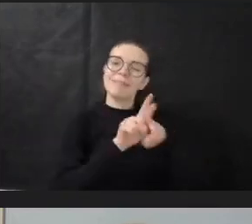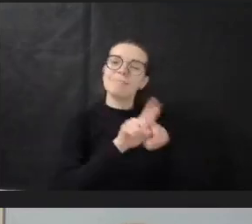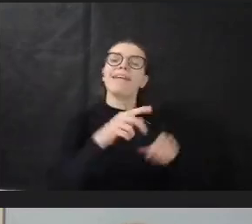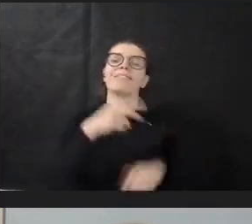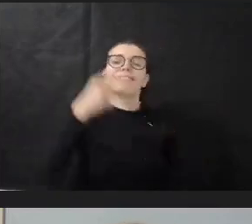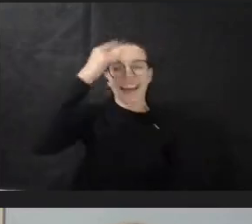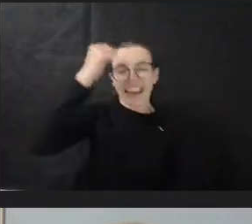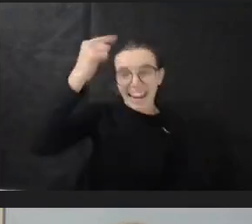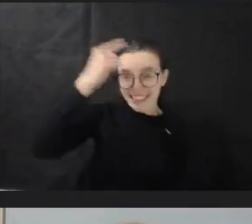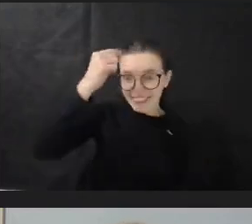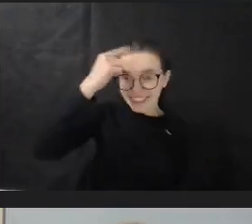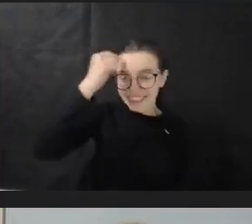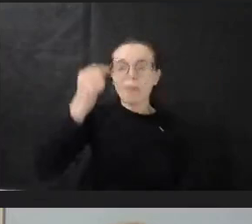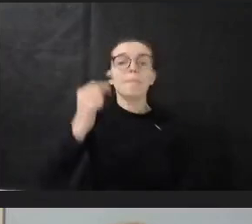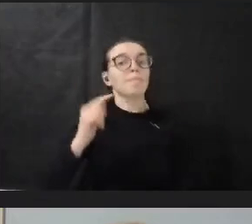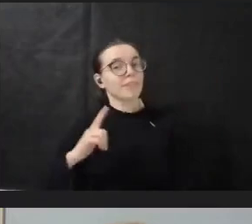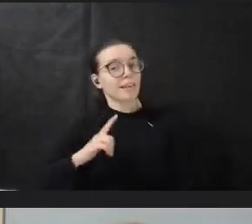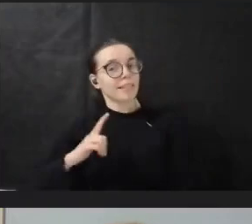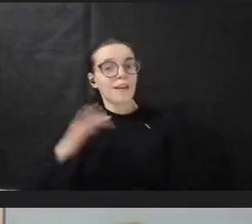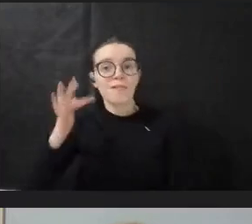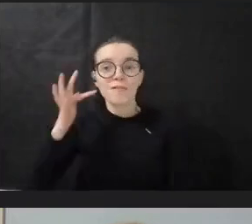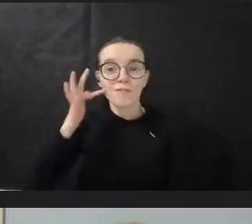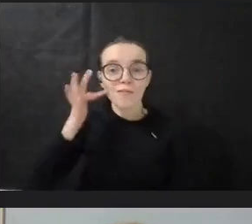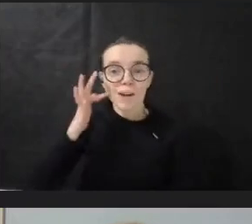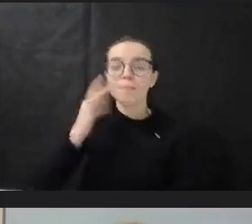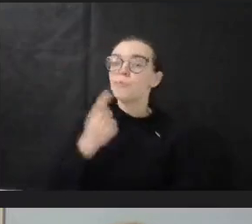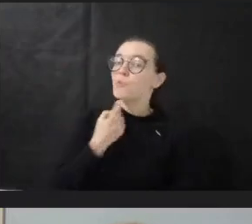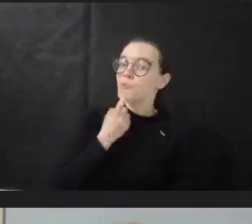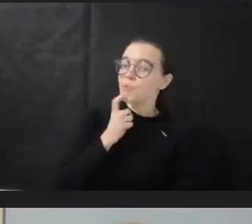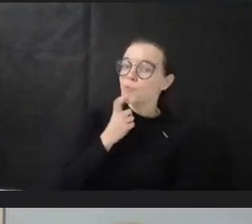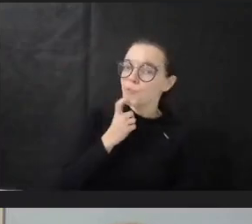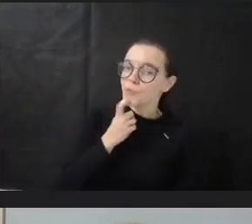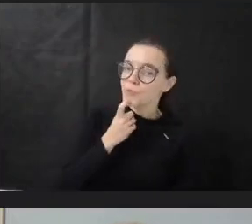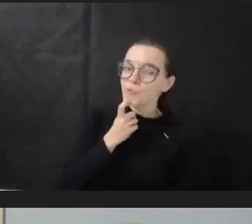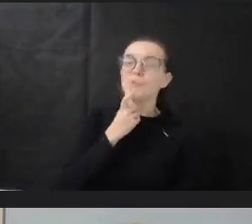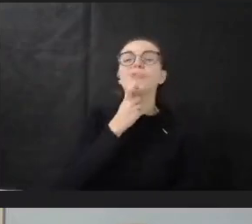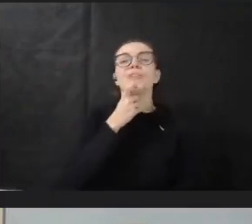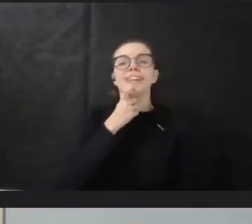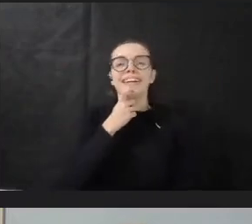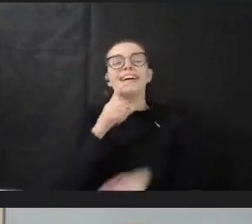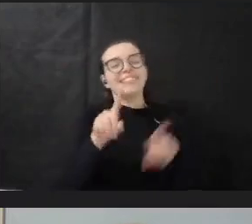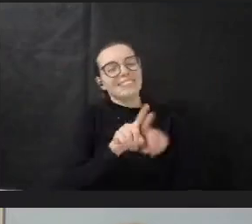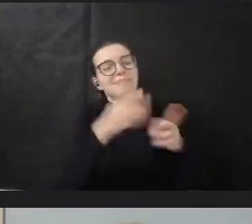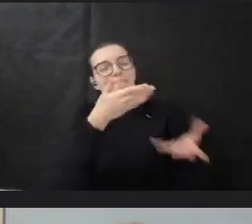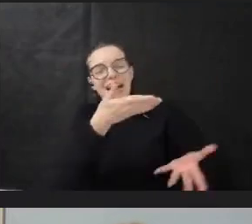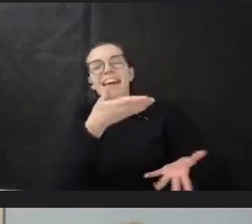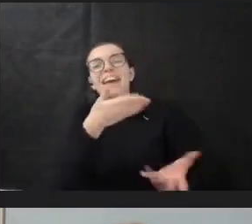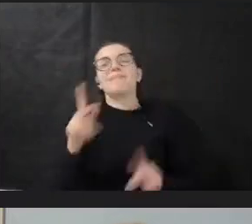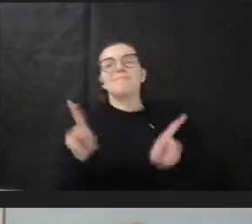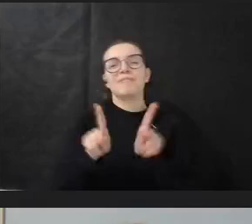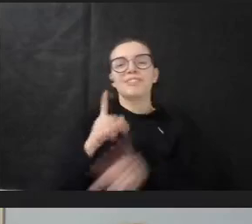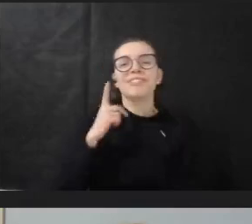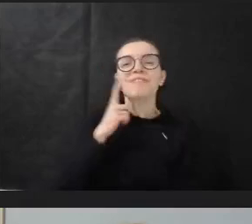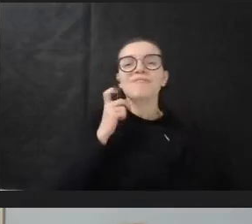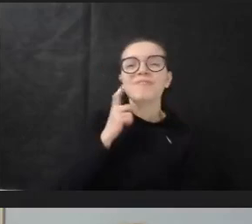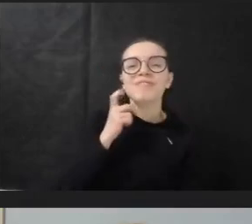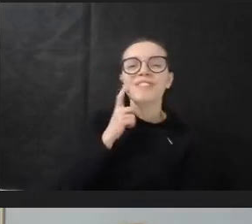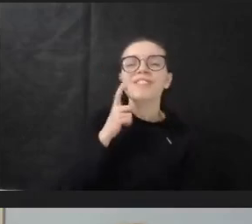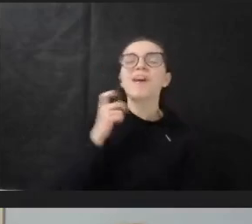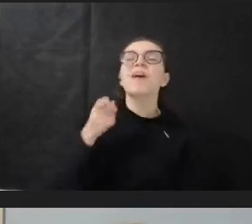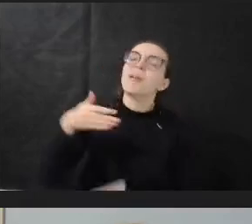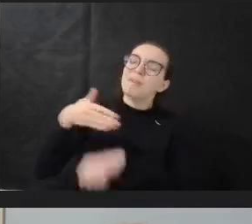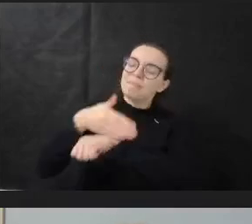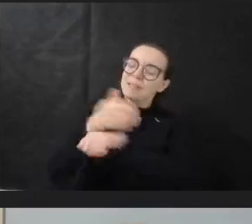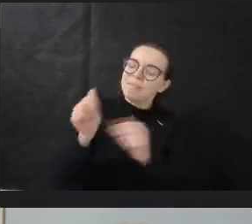Fábio e a Vitória Tassara, minha xará, que estão aqui promovendo a acessibilidade do português para Libras. Nosso